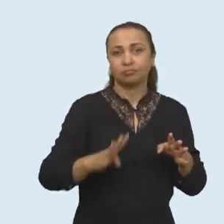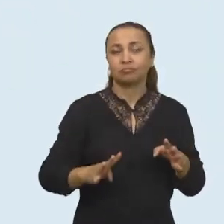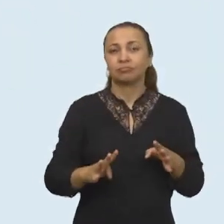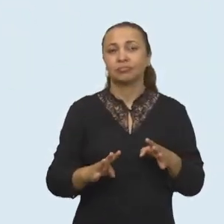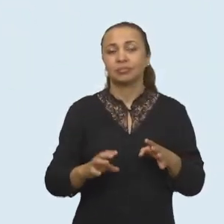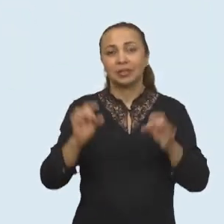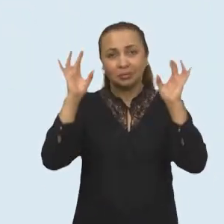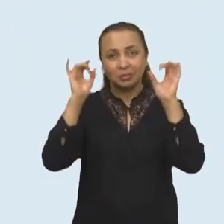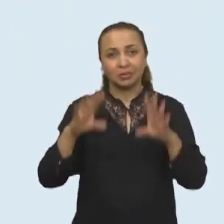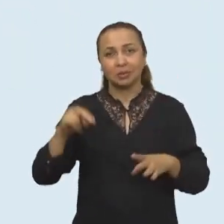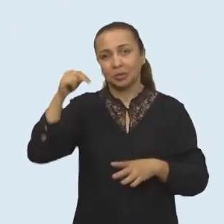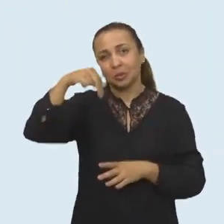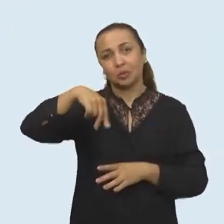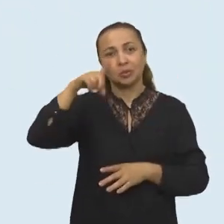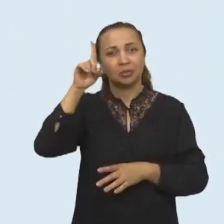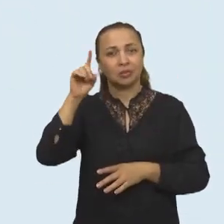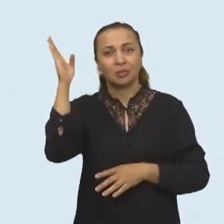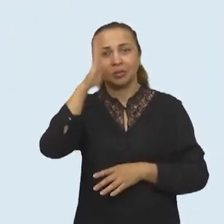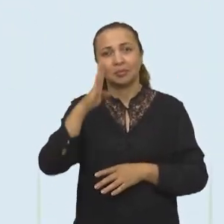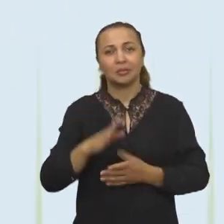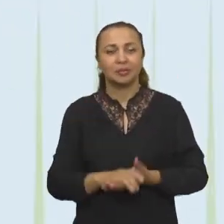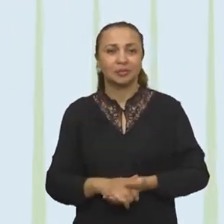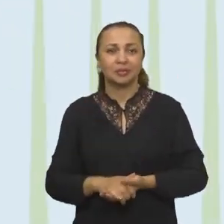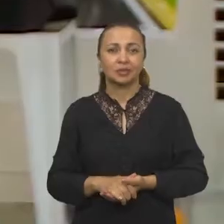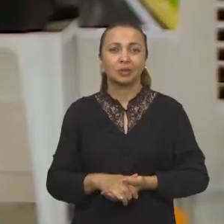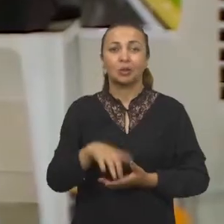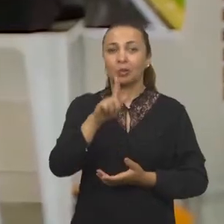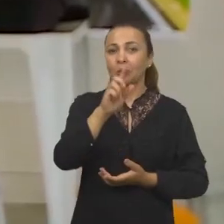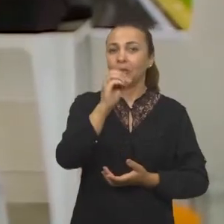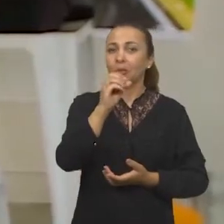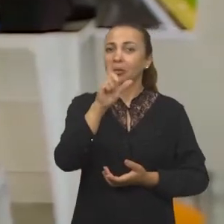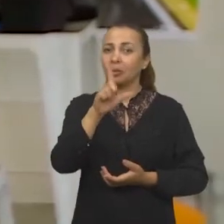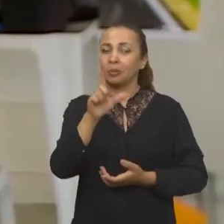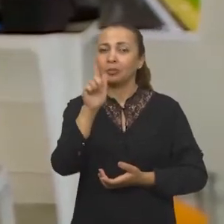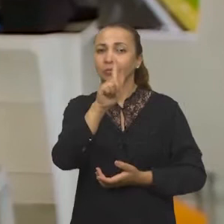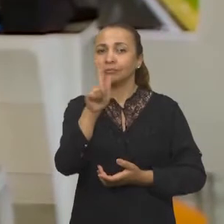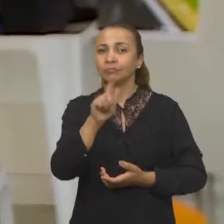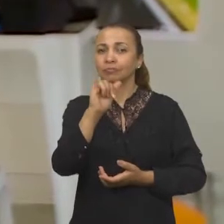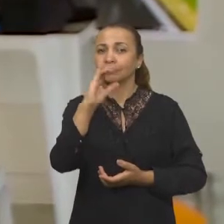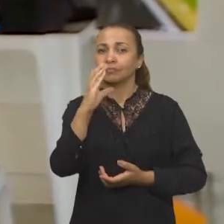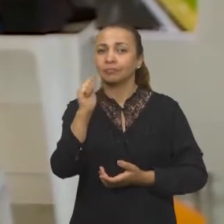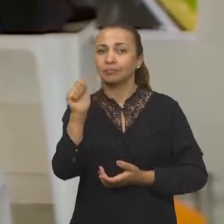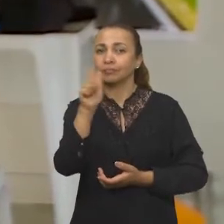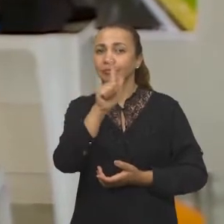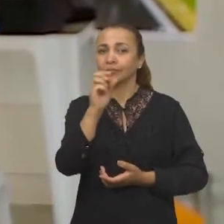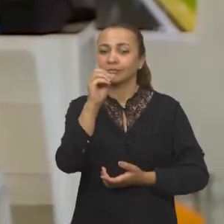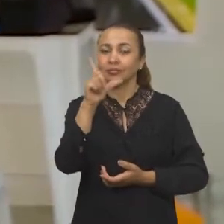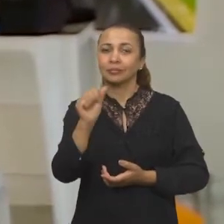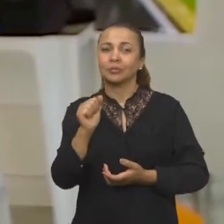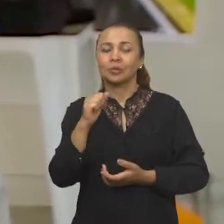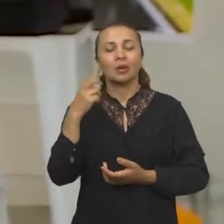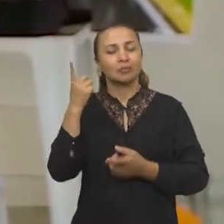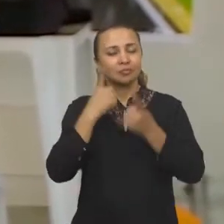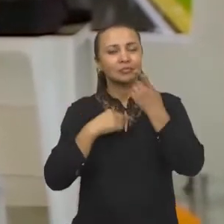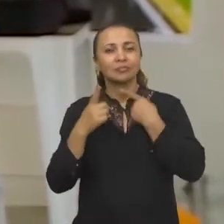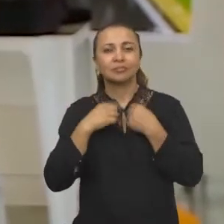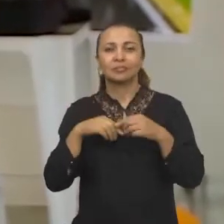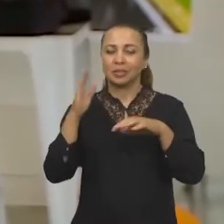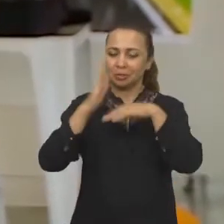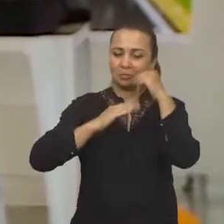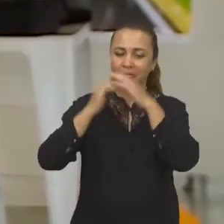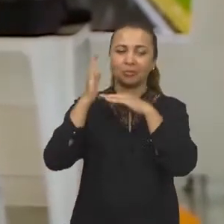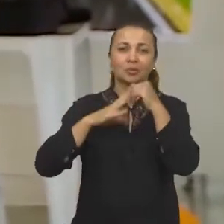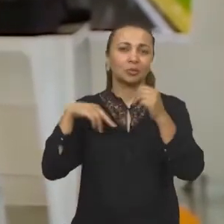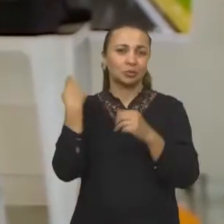o Brasil, especialmente para o Nordeste brasileiro. O Go Zika Go ele surgiu com a necessidade